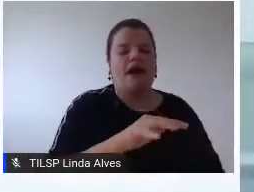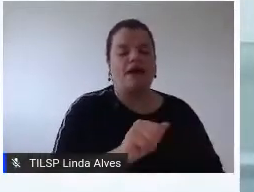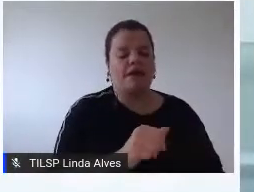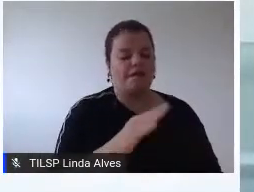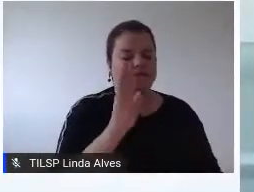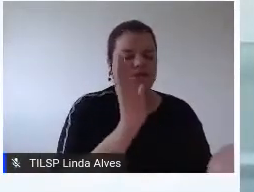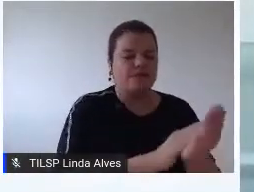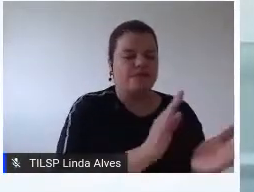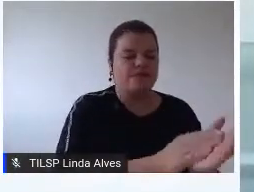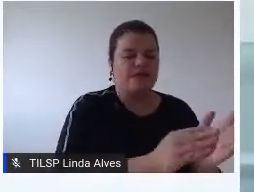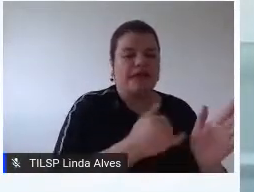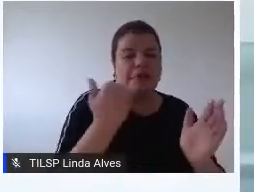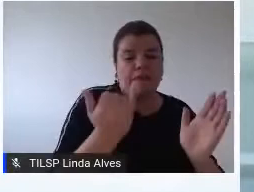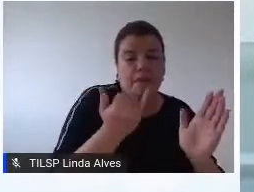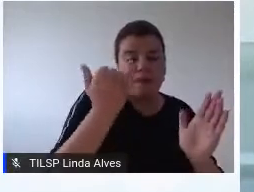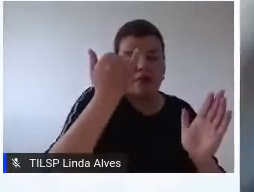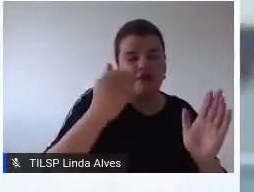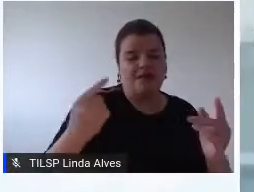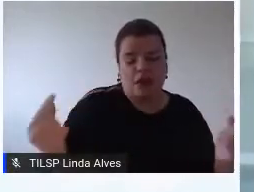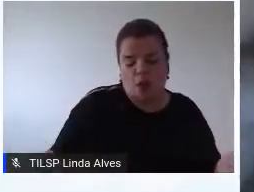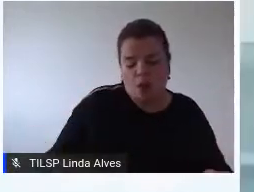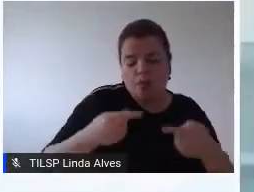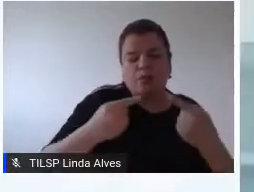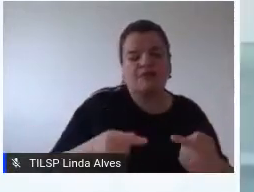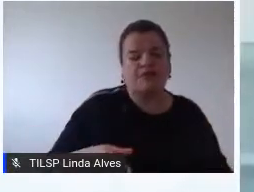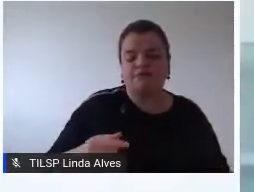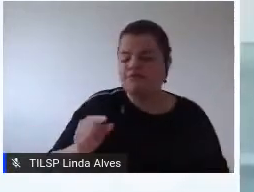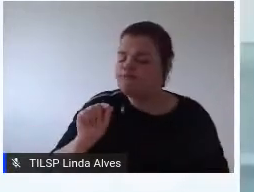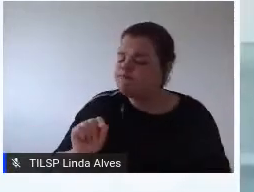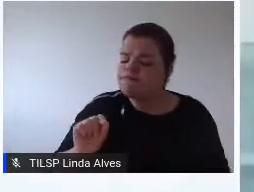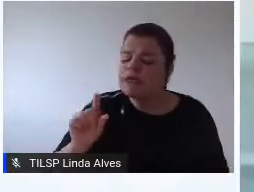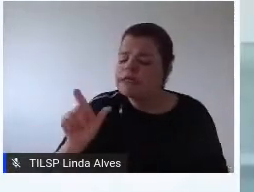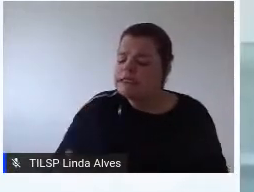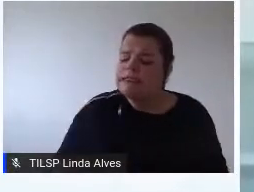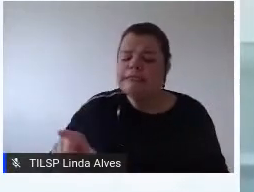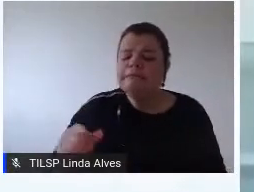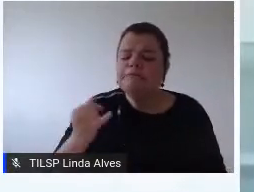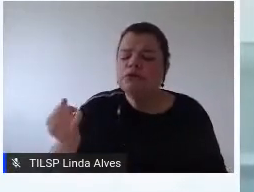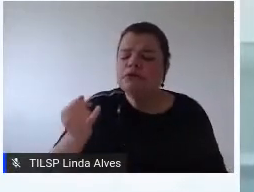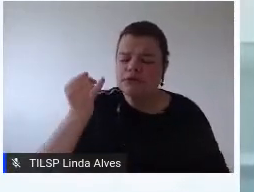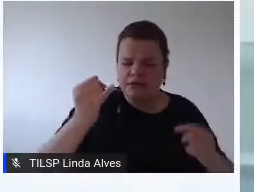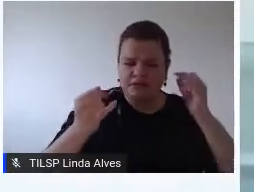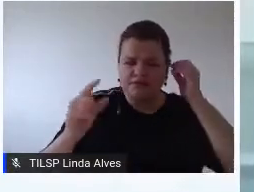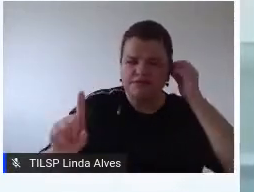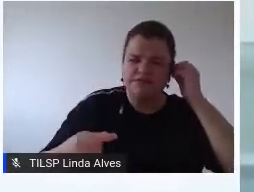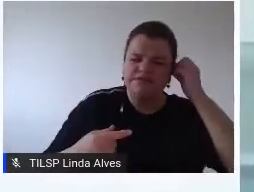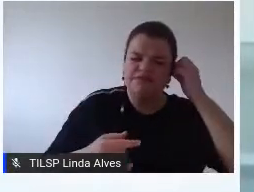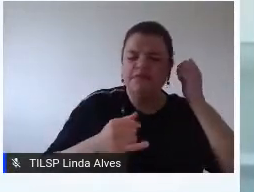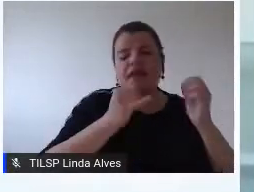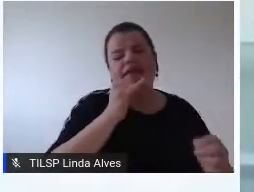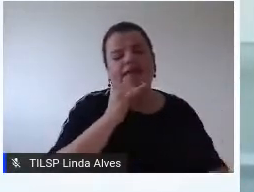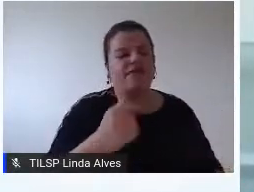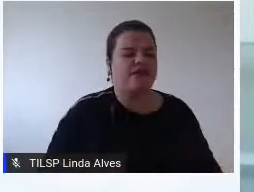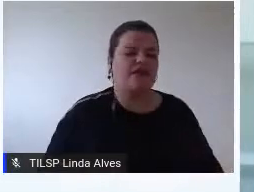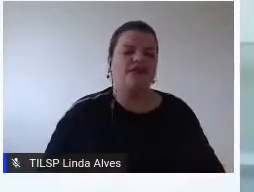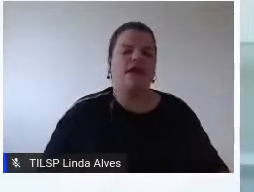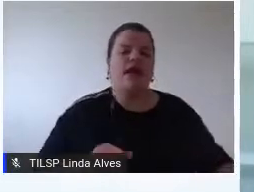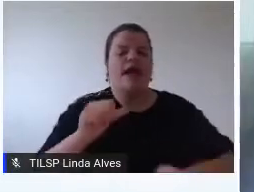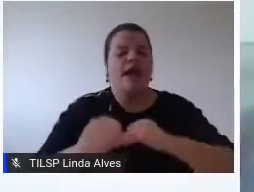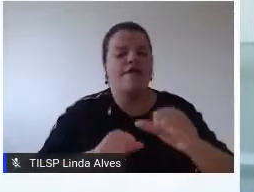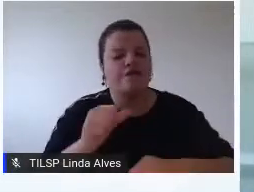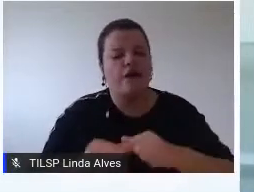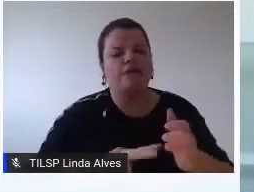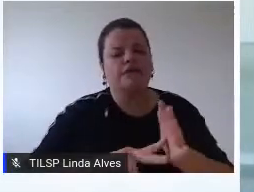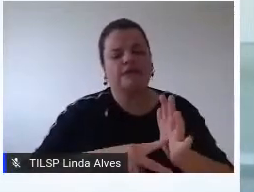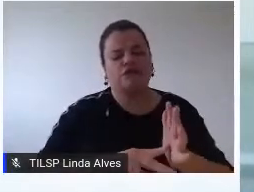da oposição, uma pauta relevante da oposição. Por exemplo, reforma sindical. Porque